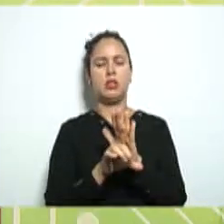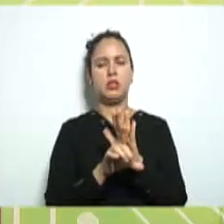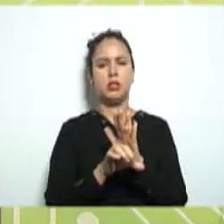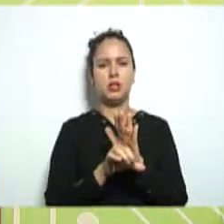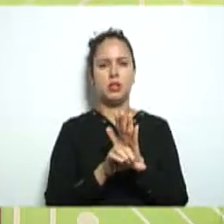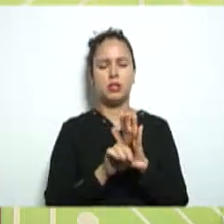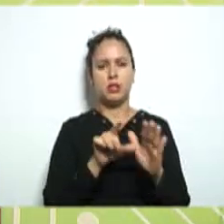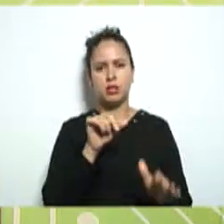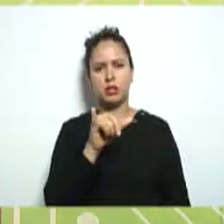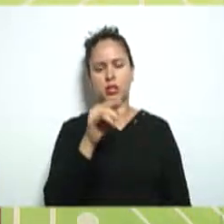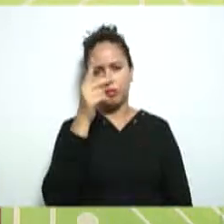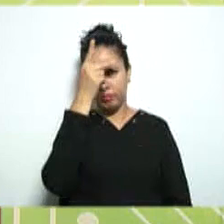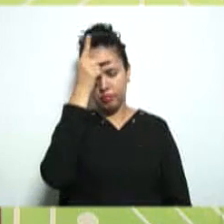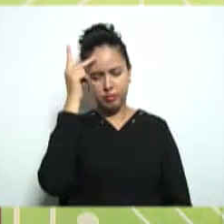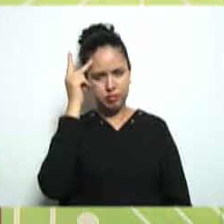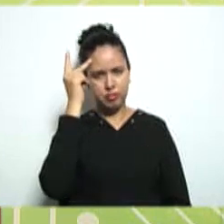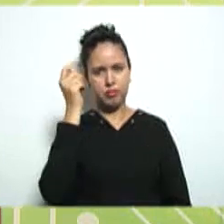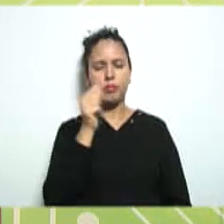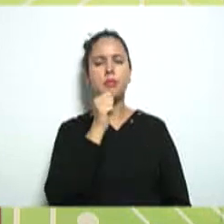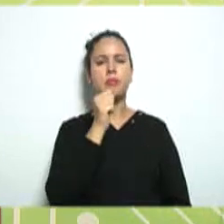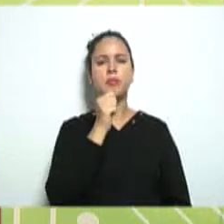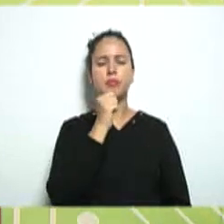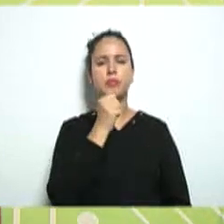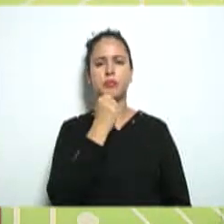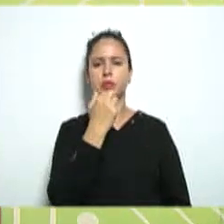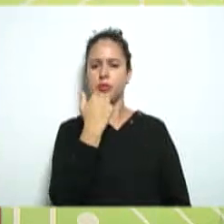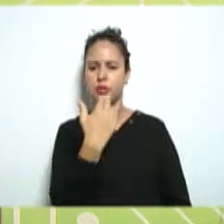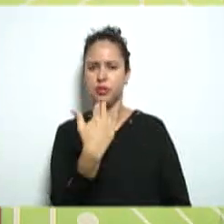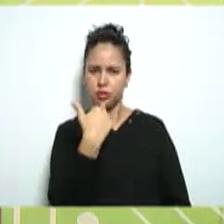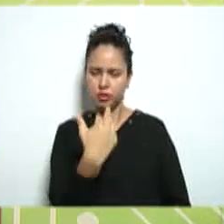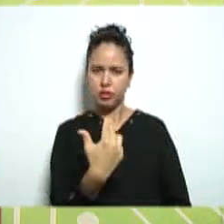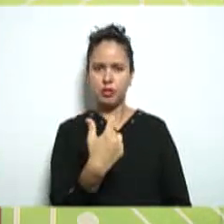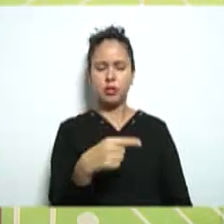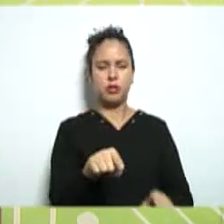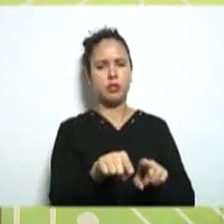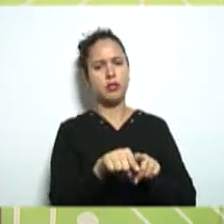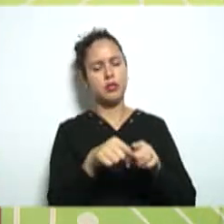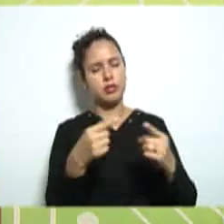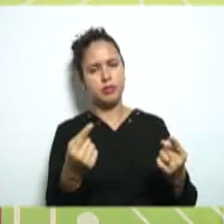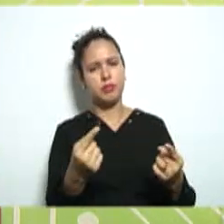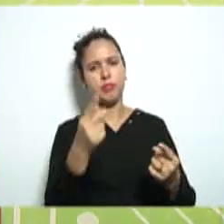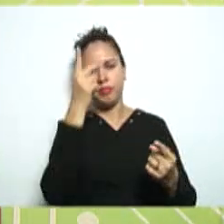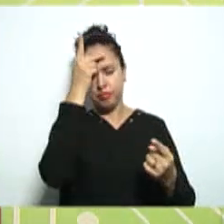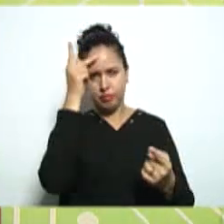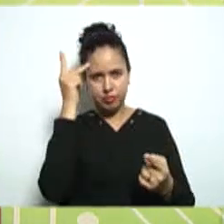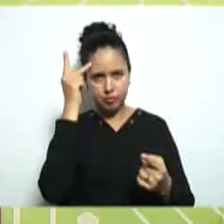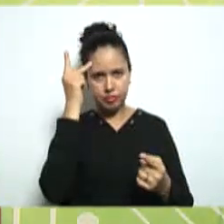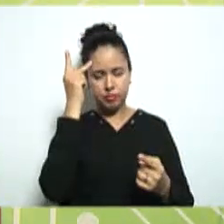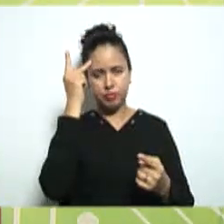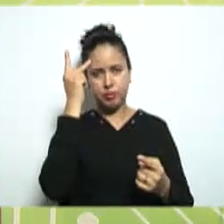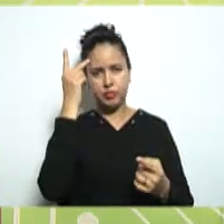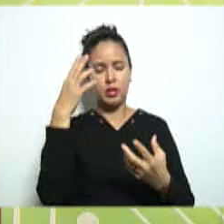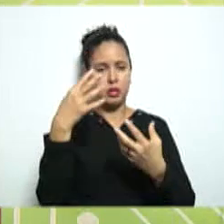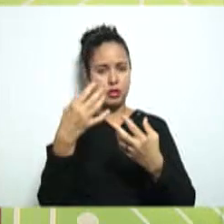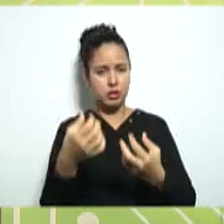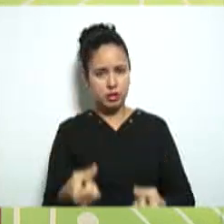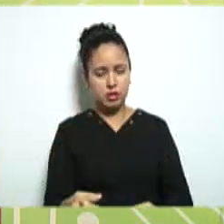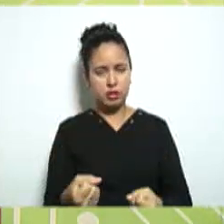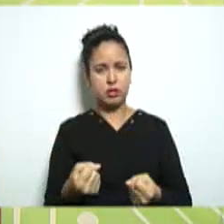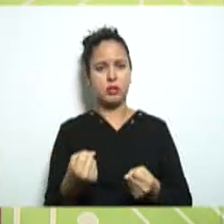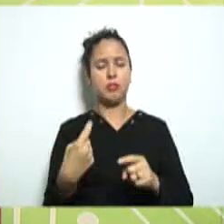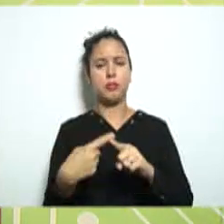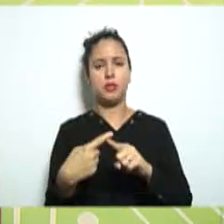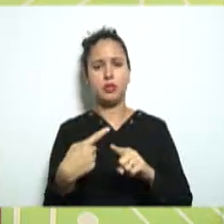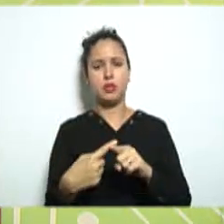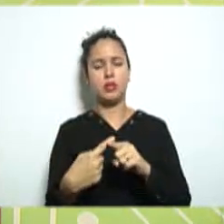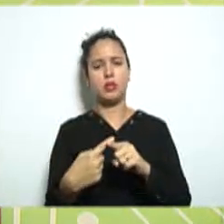pessoa vem de outro país, não tem conhecimento do idioma, e a pessoa se encontra naquela situação. E ela meio que aceita aquele trabalho porque